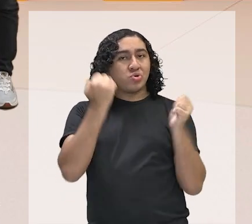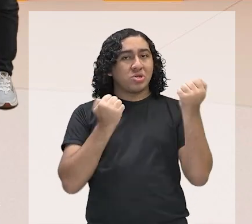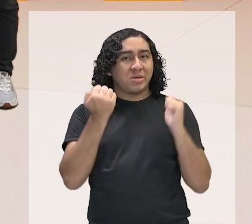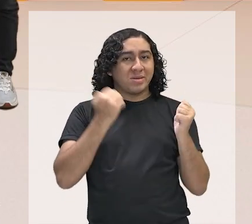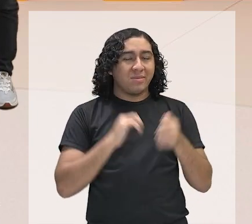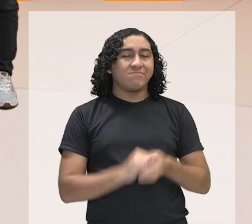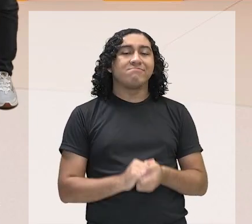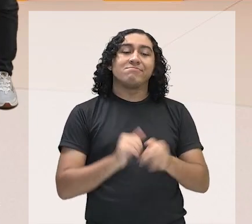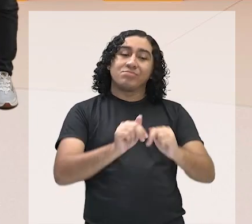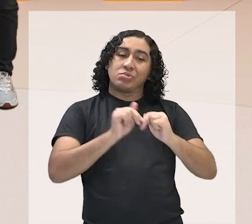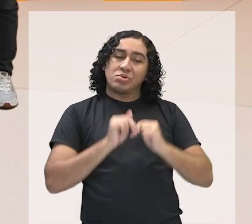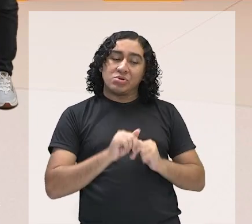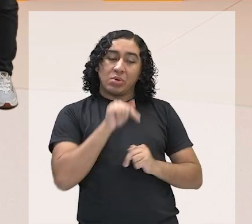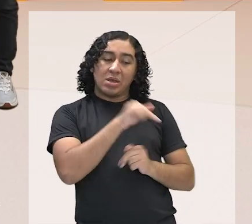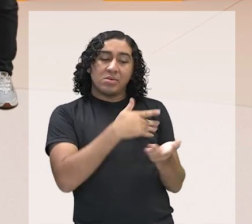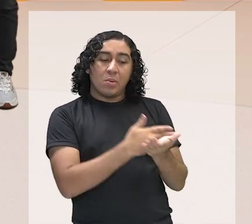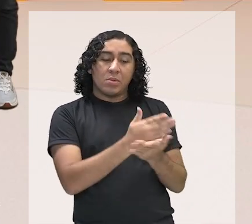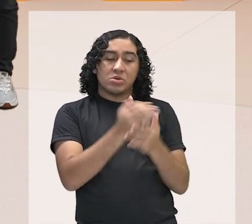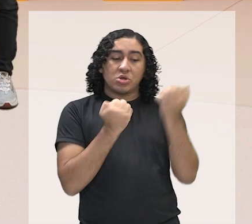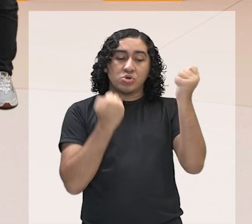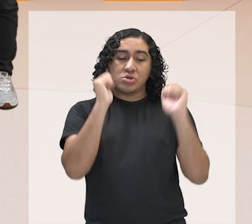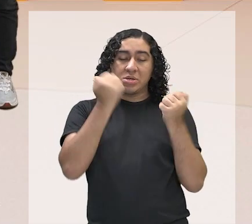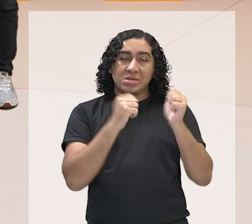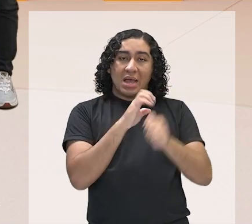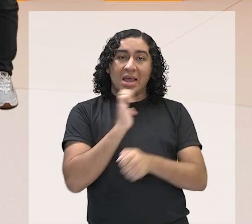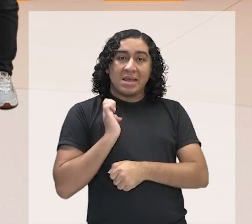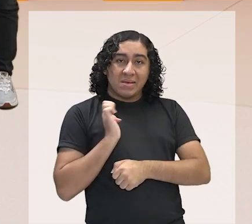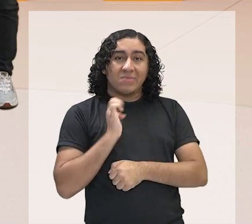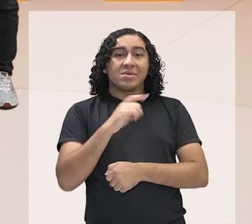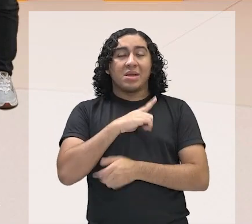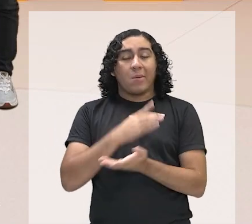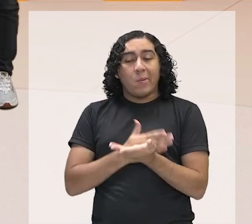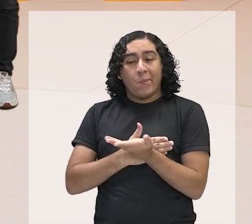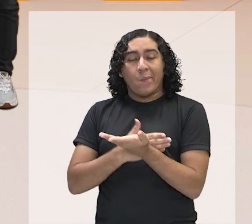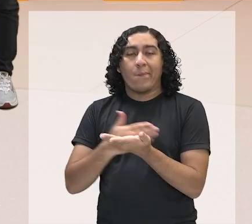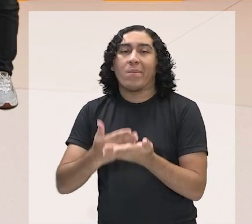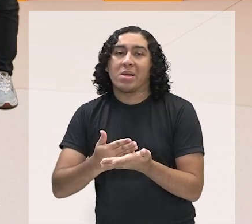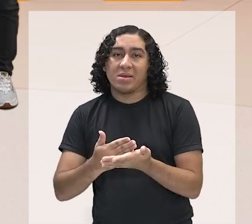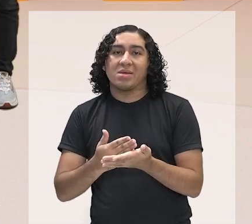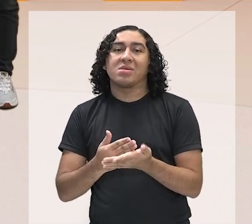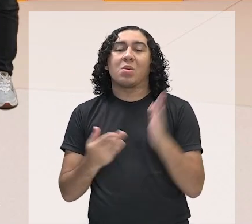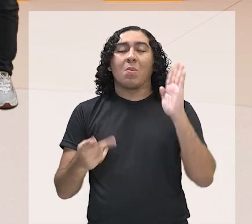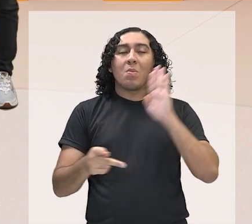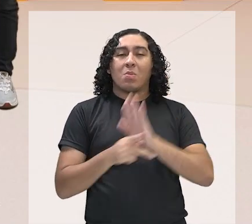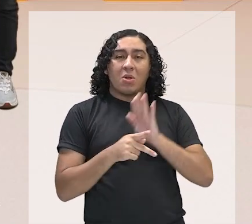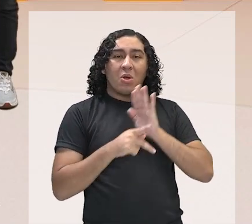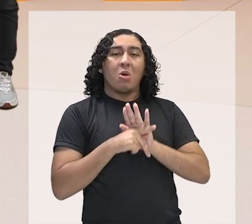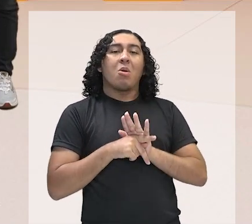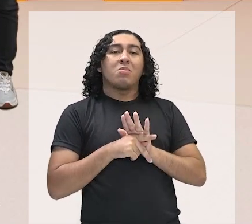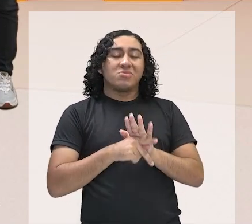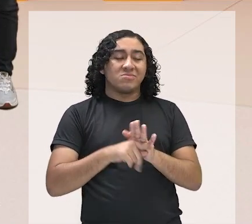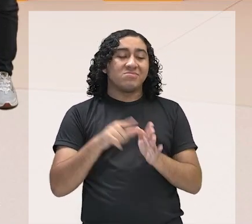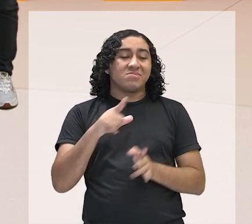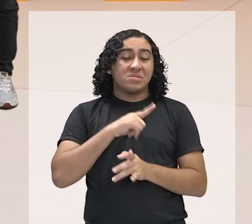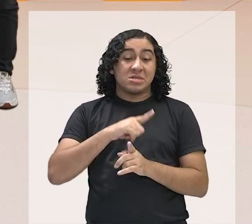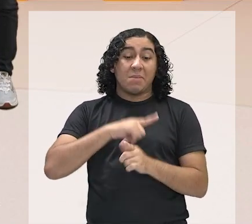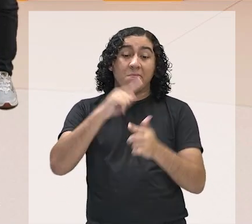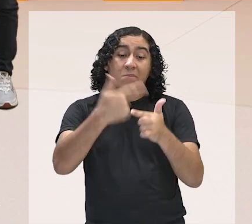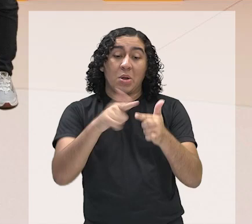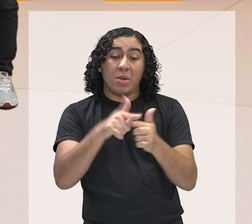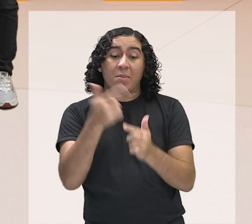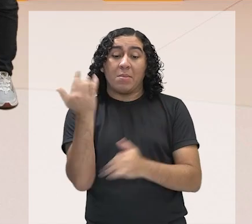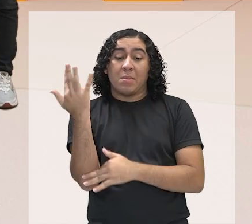do seu processo de industrialização, nós tivemos ali o começo da intensificação dos impactos ambientais mais severos em relação ao